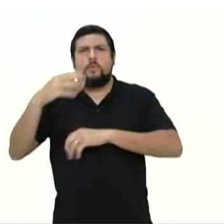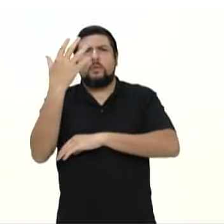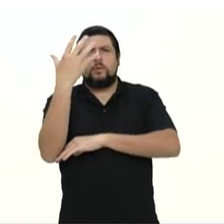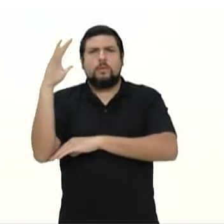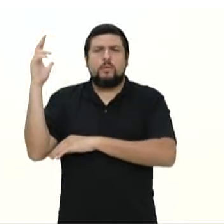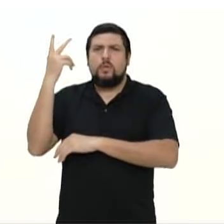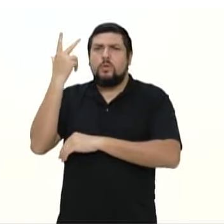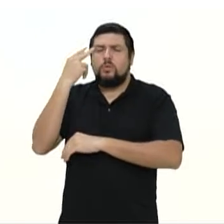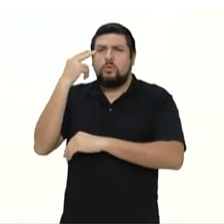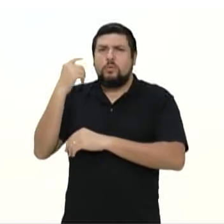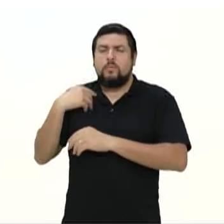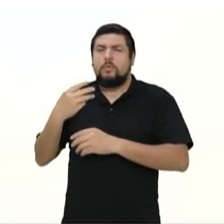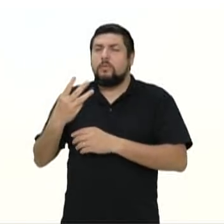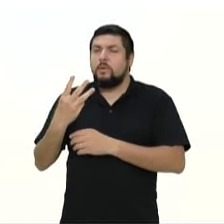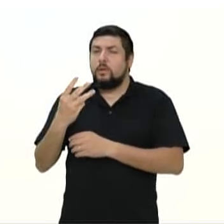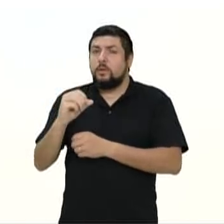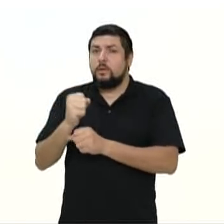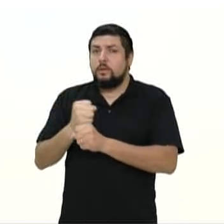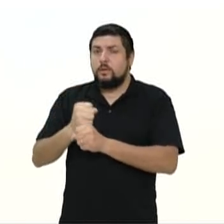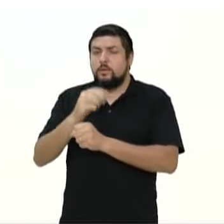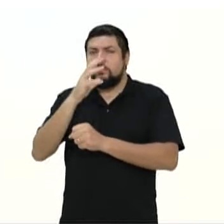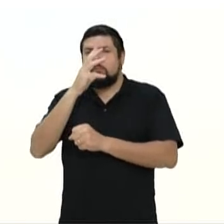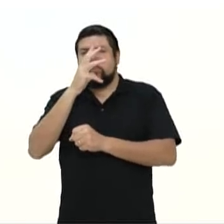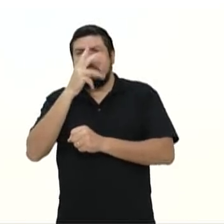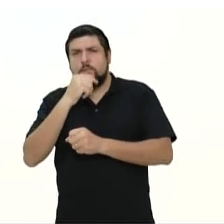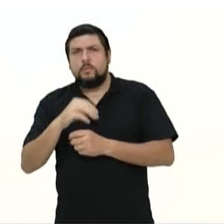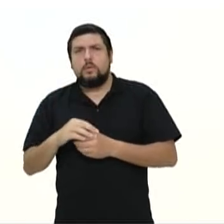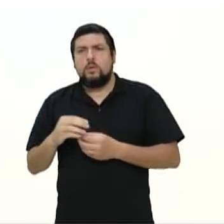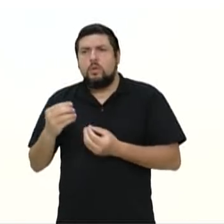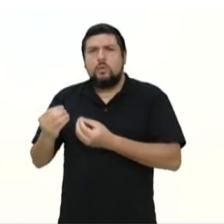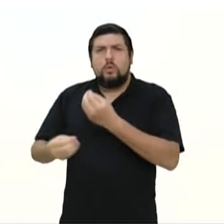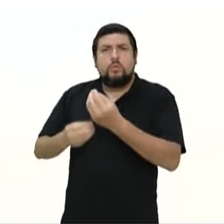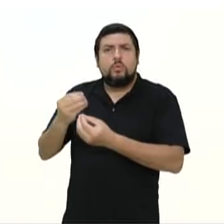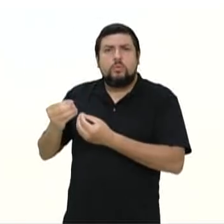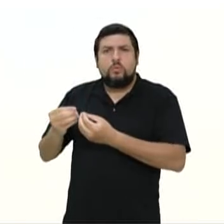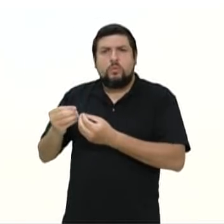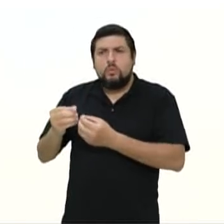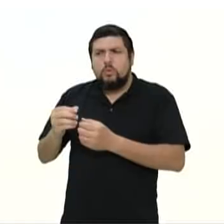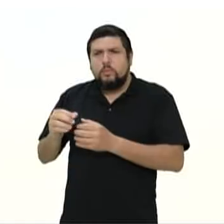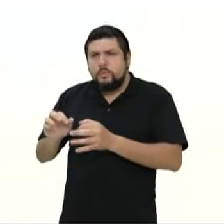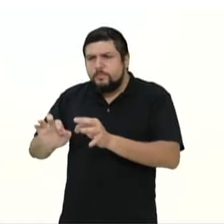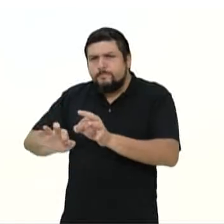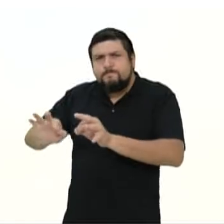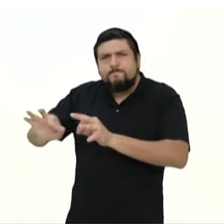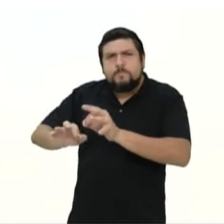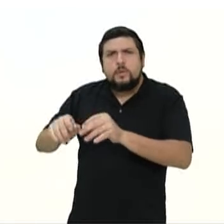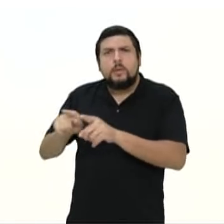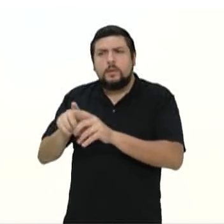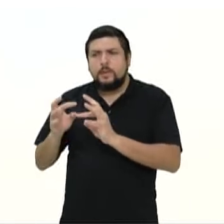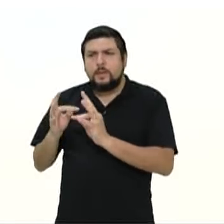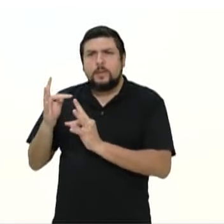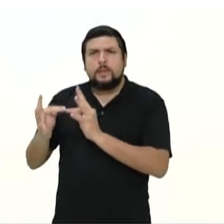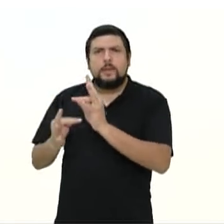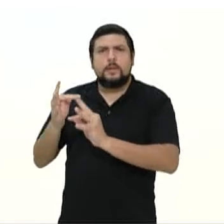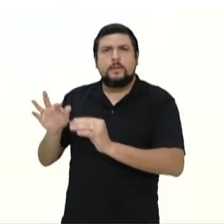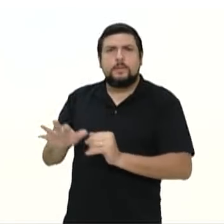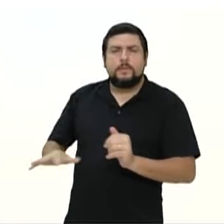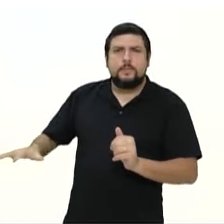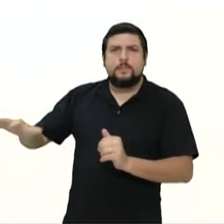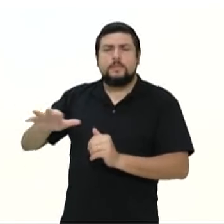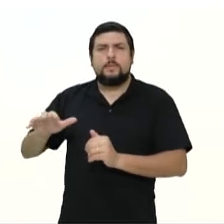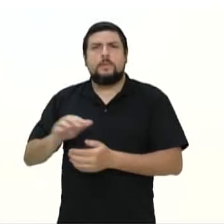necessárias várias etapas de contenção de vazamentos, emissões e tratamento de área. É como